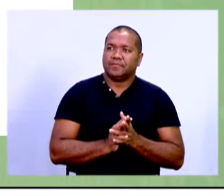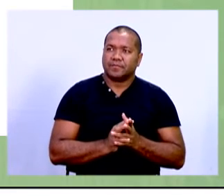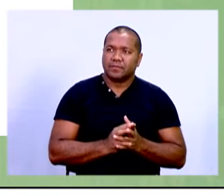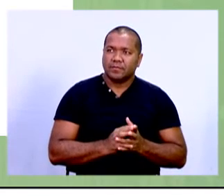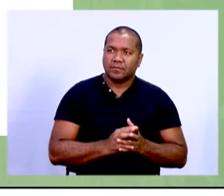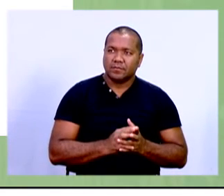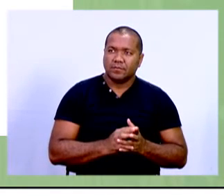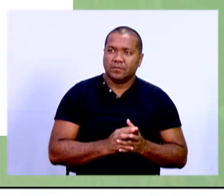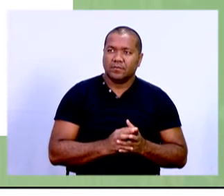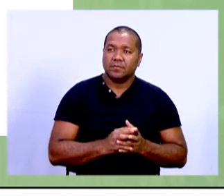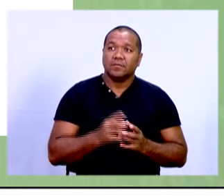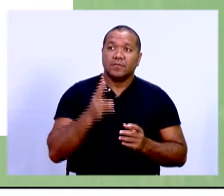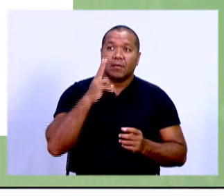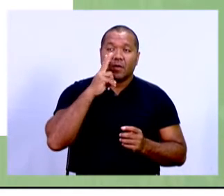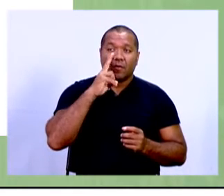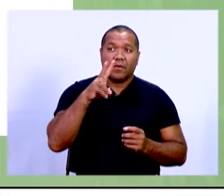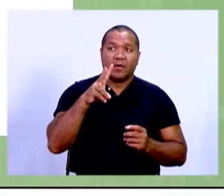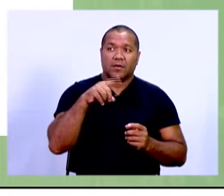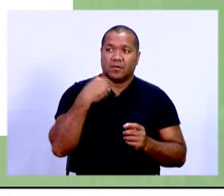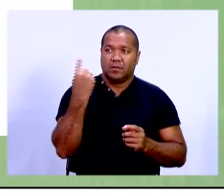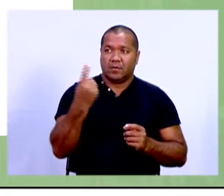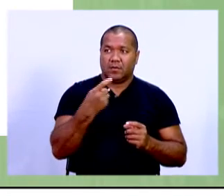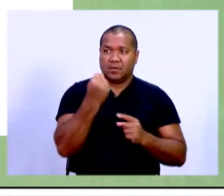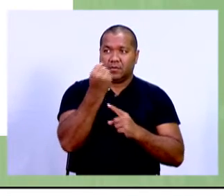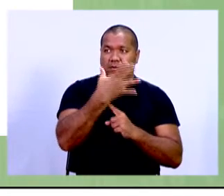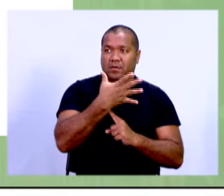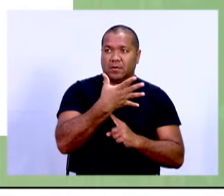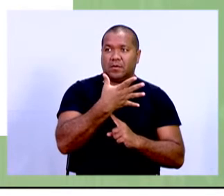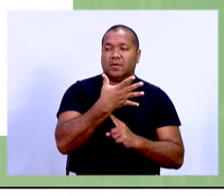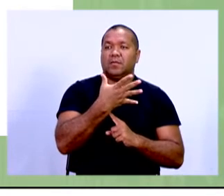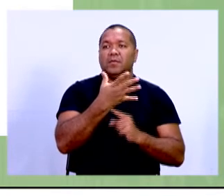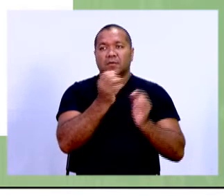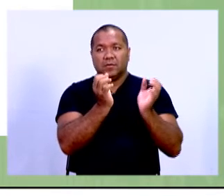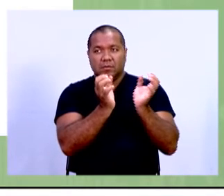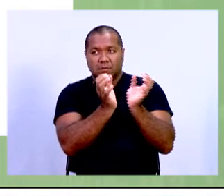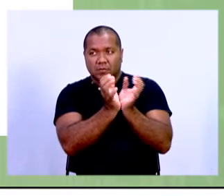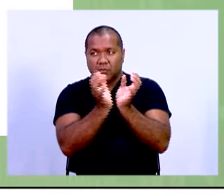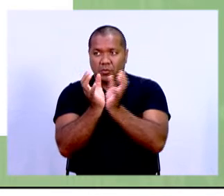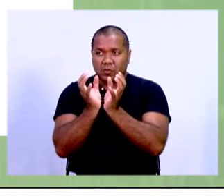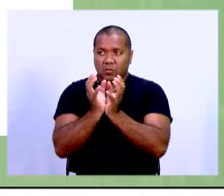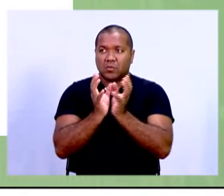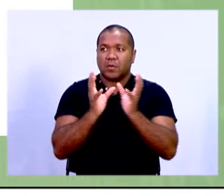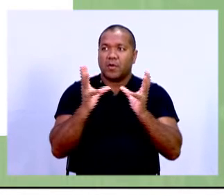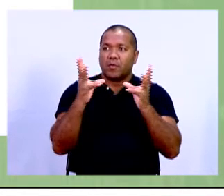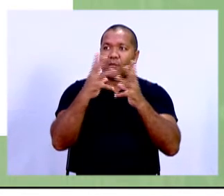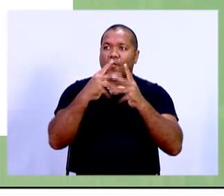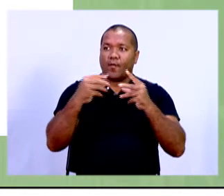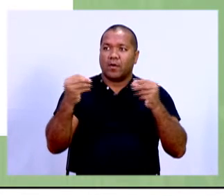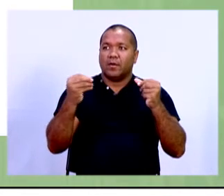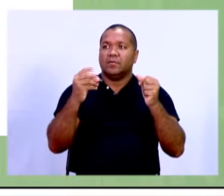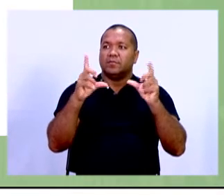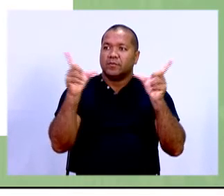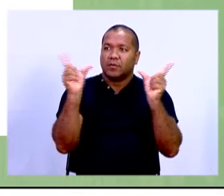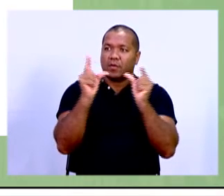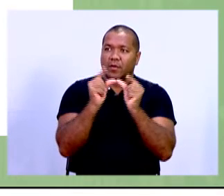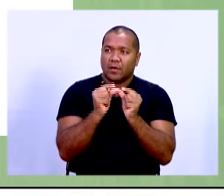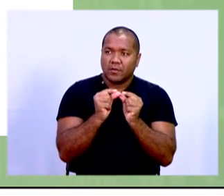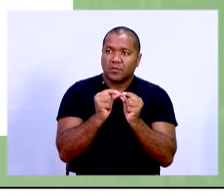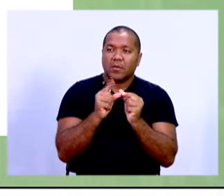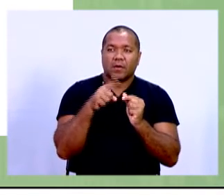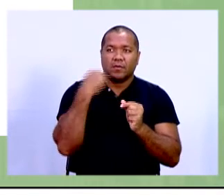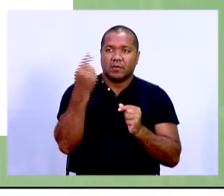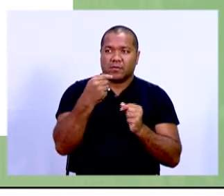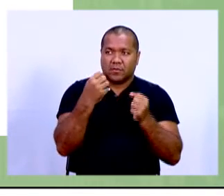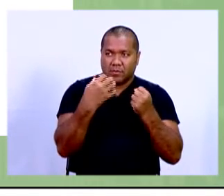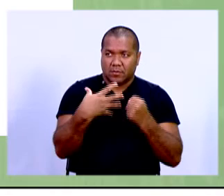selecionar? Então vejam aí o nosso diagrama de classe. Eu acho que está bem enxuto, está bem resumido para que vocês